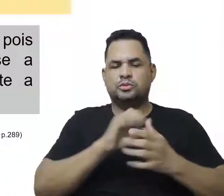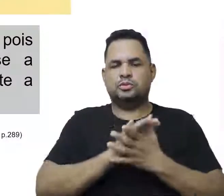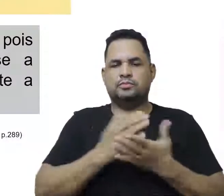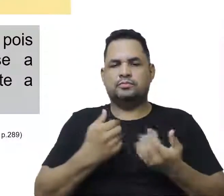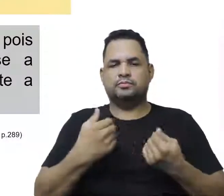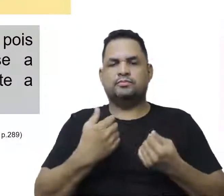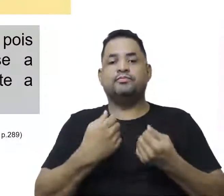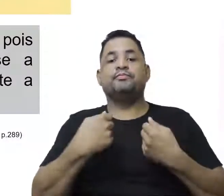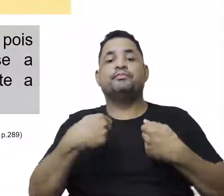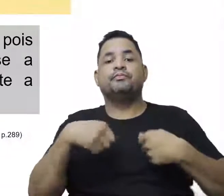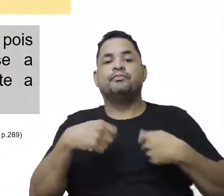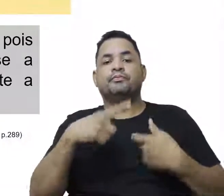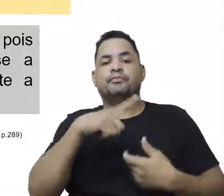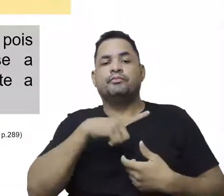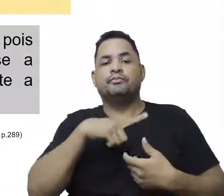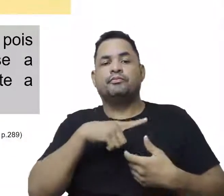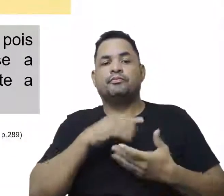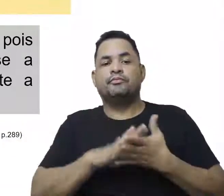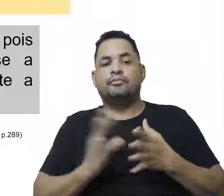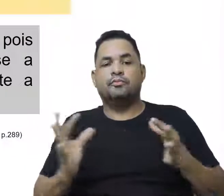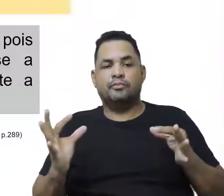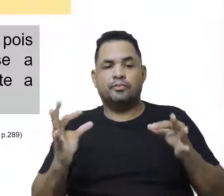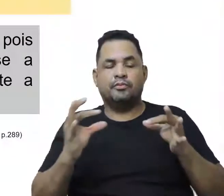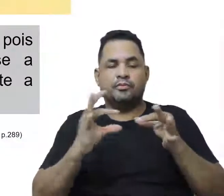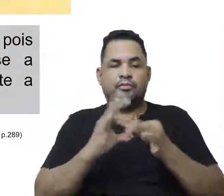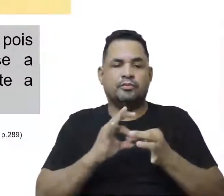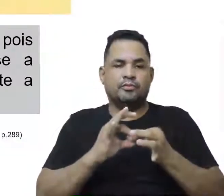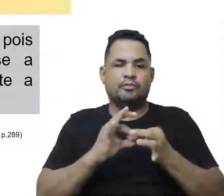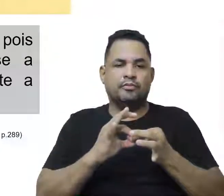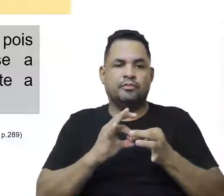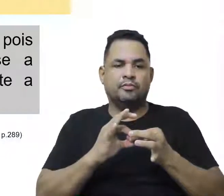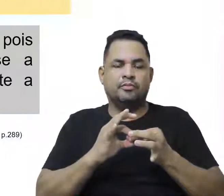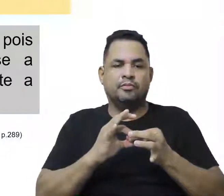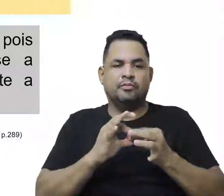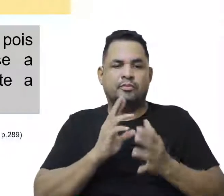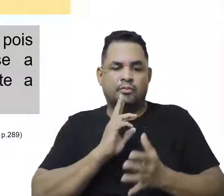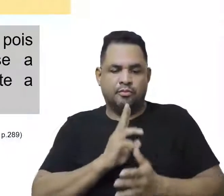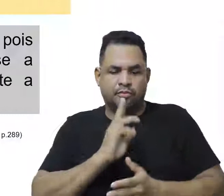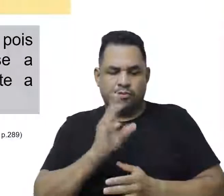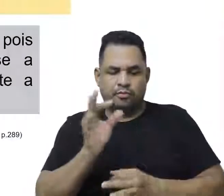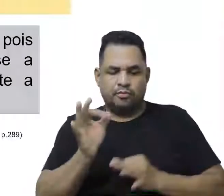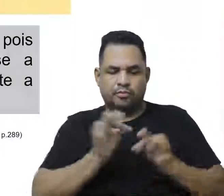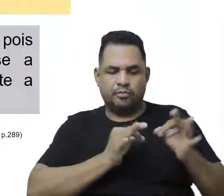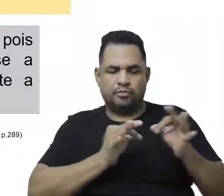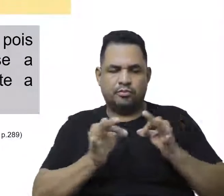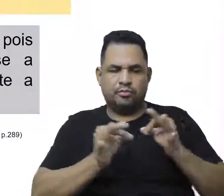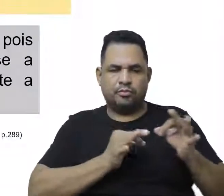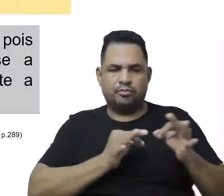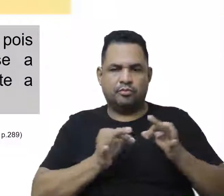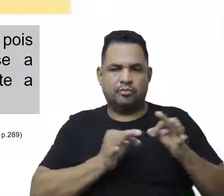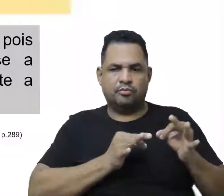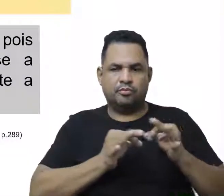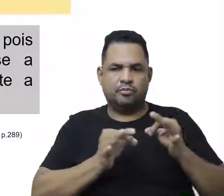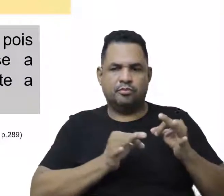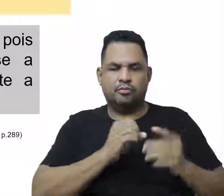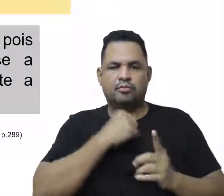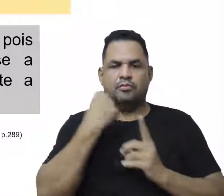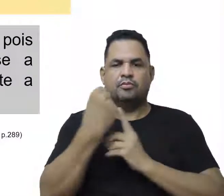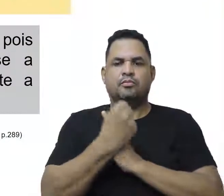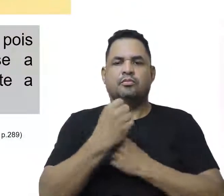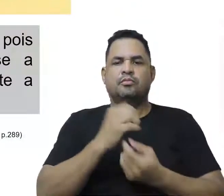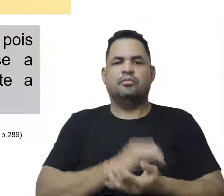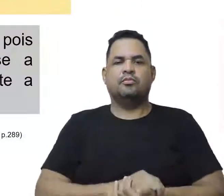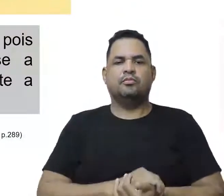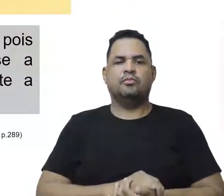ela deveria ser aí condicionada e para a manutenção da Ordem da Ordem Social